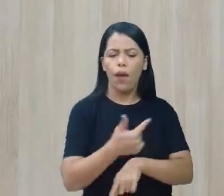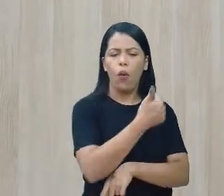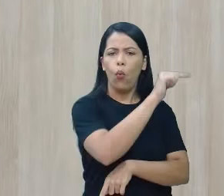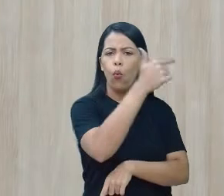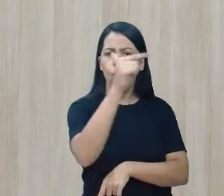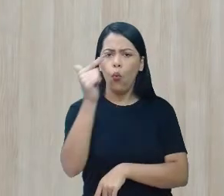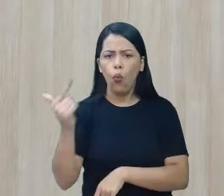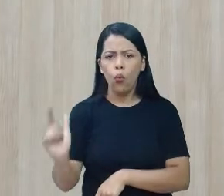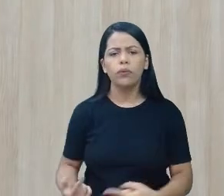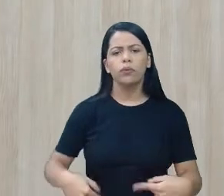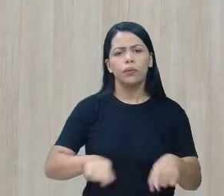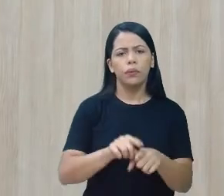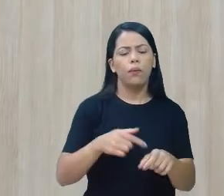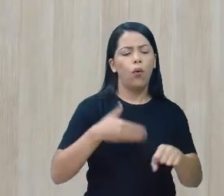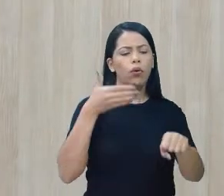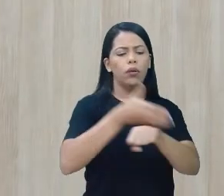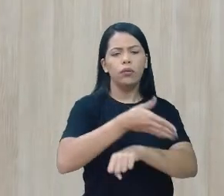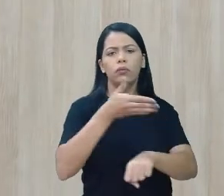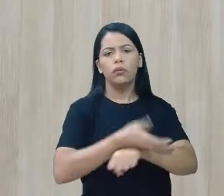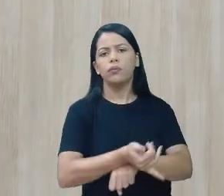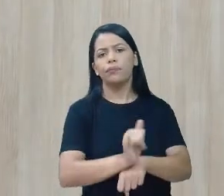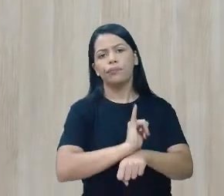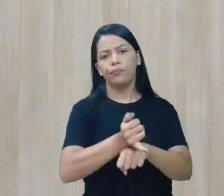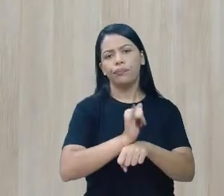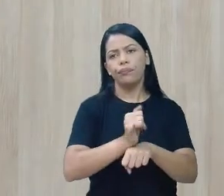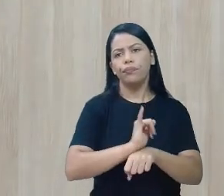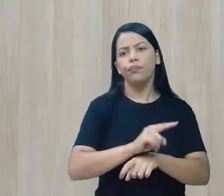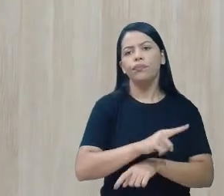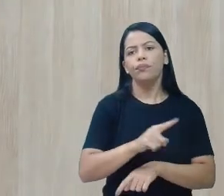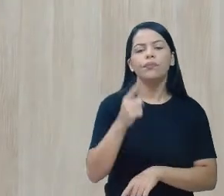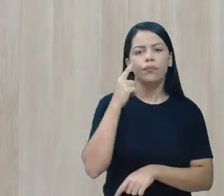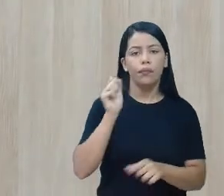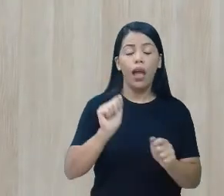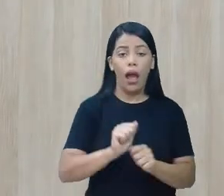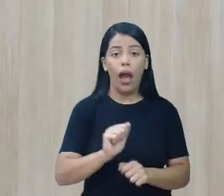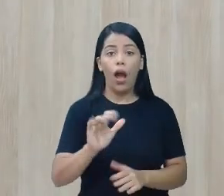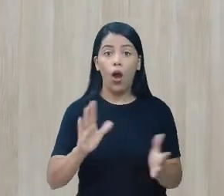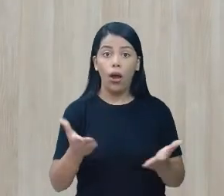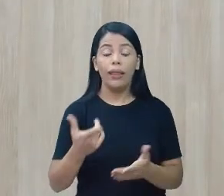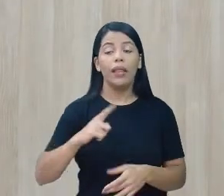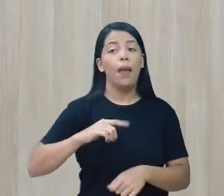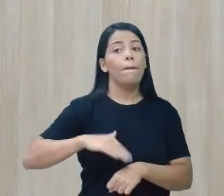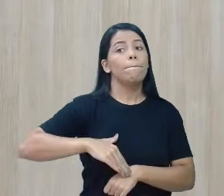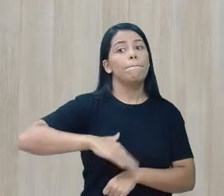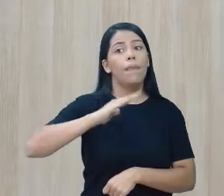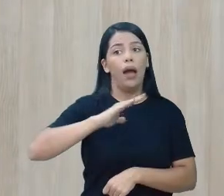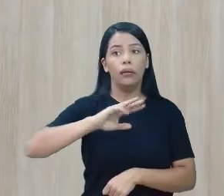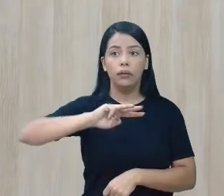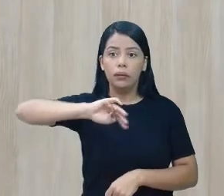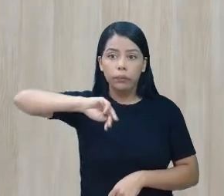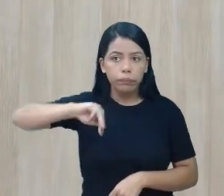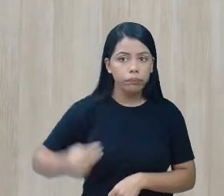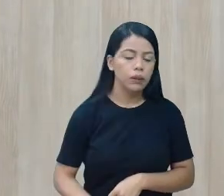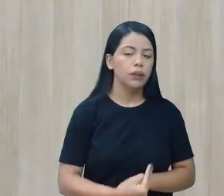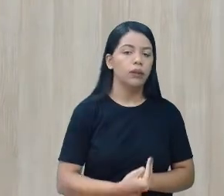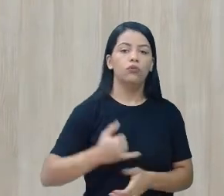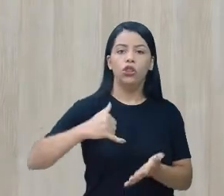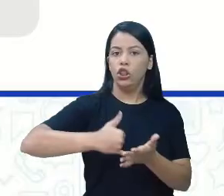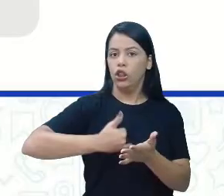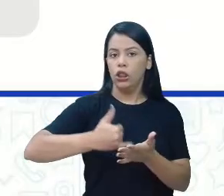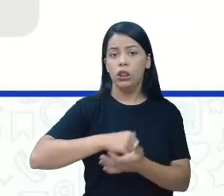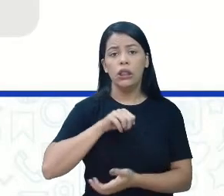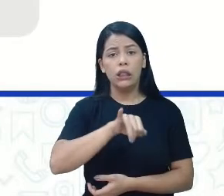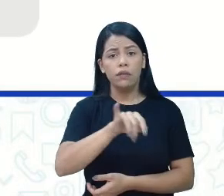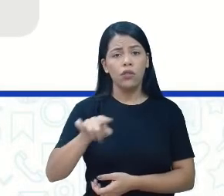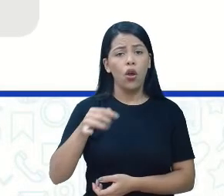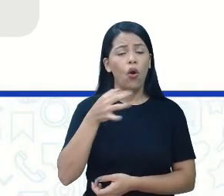né? Atualizei aí já a carinha do canal, tá com mais de 8 mil inscritos, mas a gente tem mais alunos na rede. Se você conhecer alguém que não